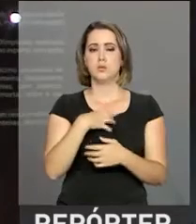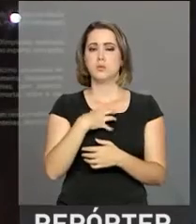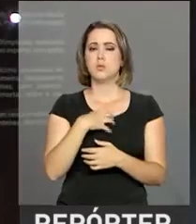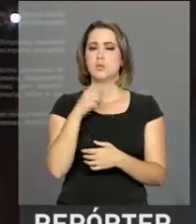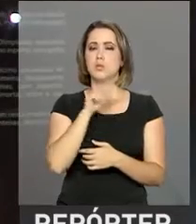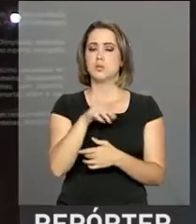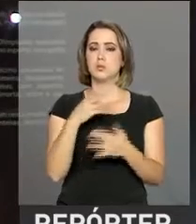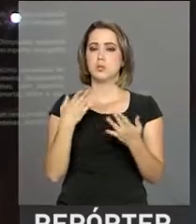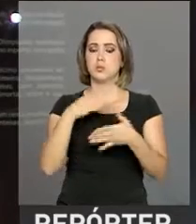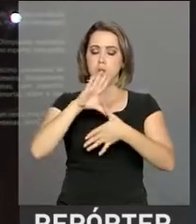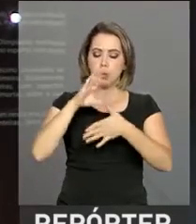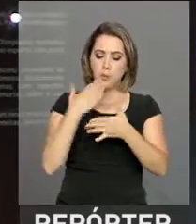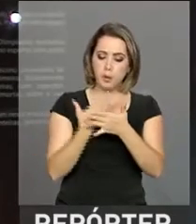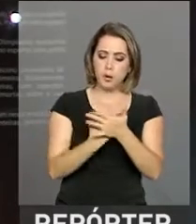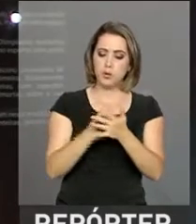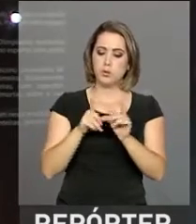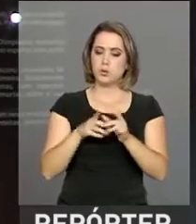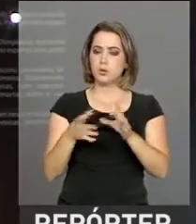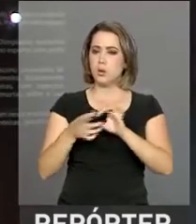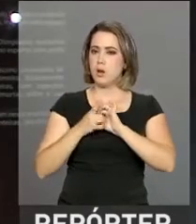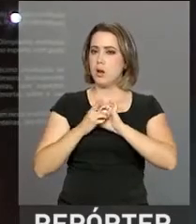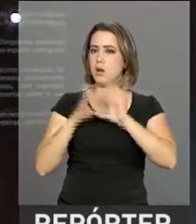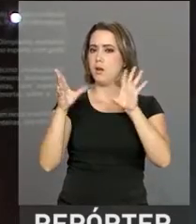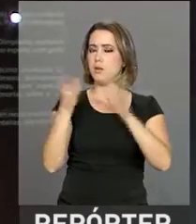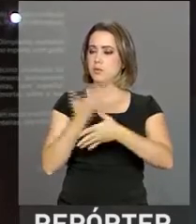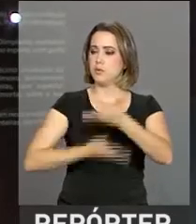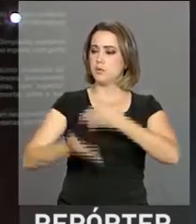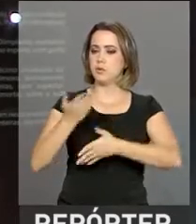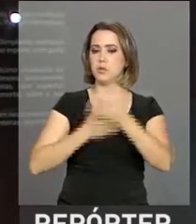do Mercosul realmente uma área de livre comércio,